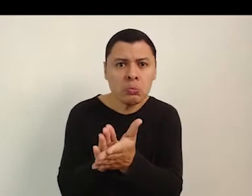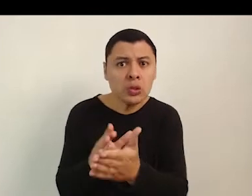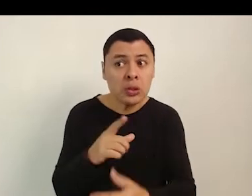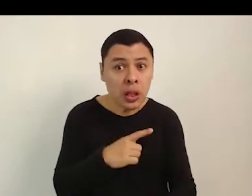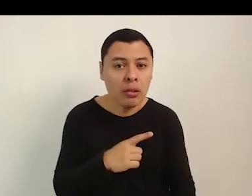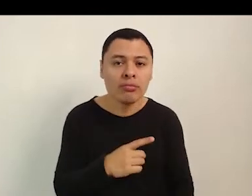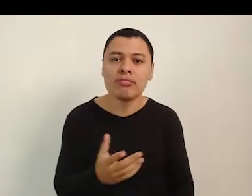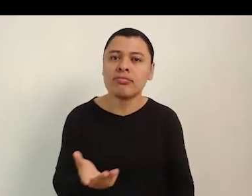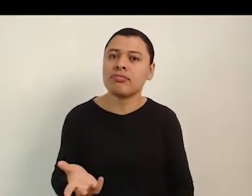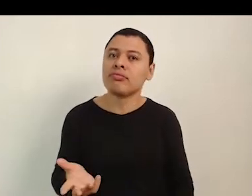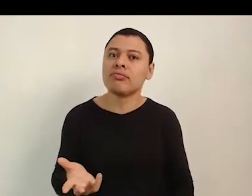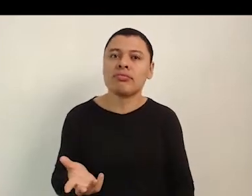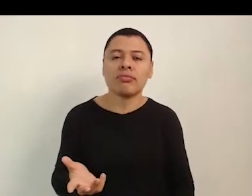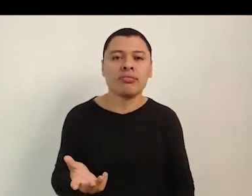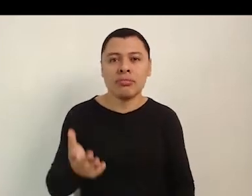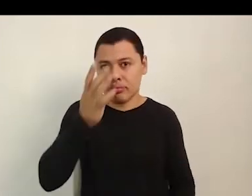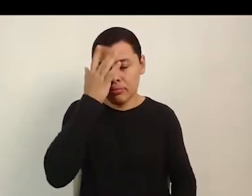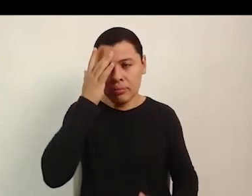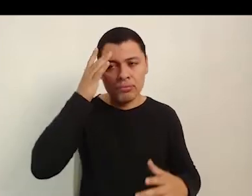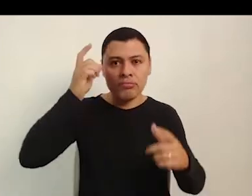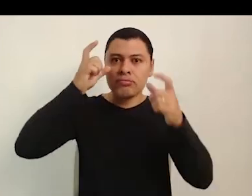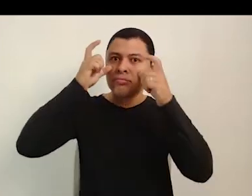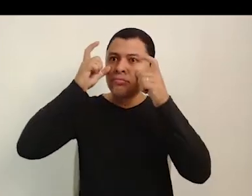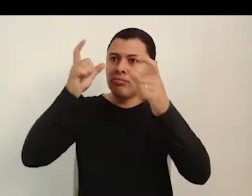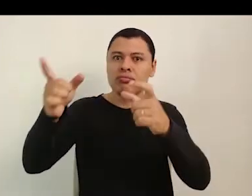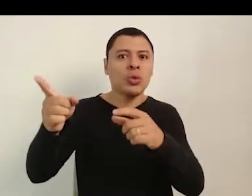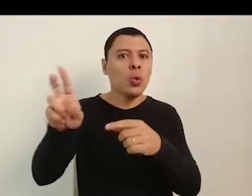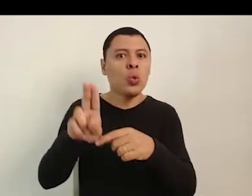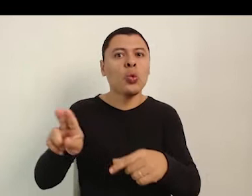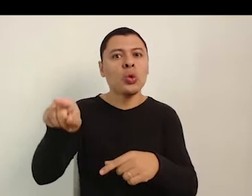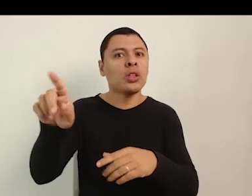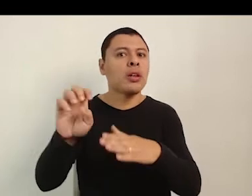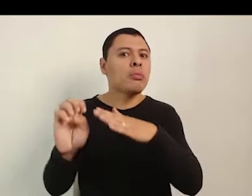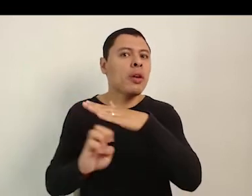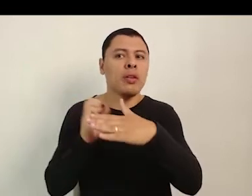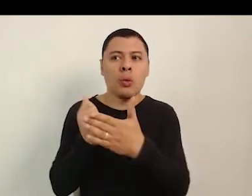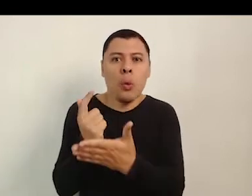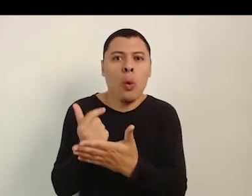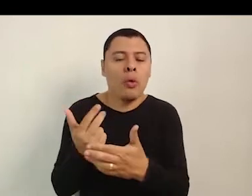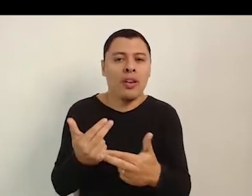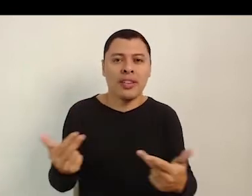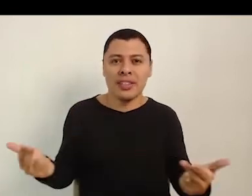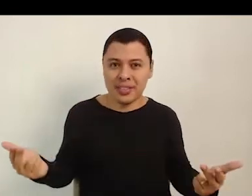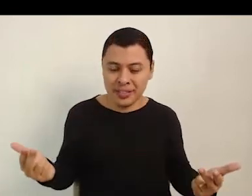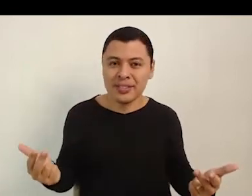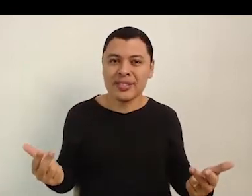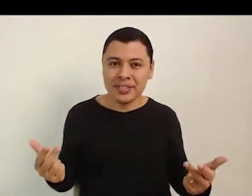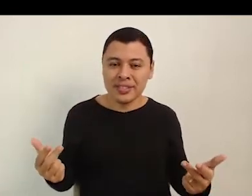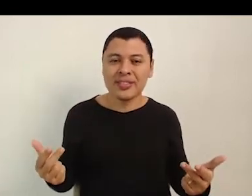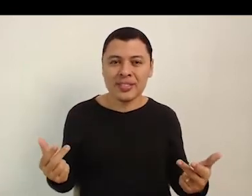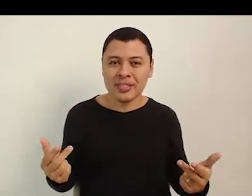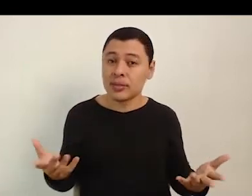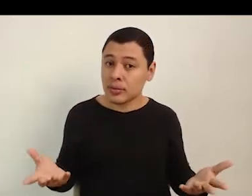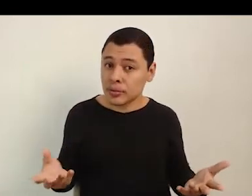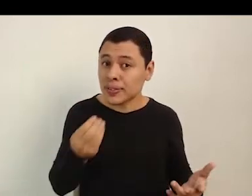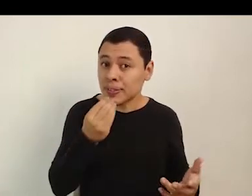vai pertencer a um seletíssimo grupo ali que, se a gente for validar, esses 1% seria bem menor. Ou seja, você vai